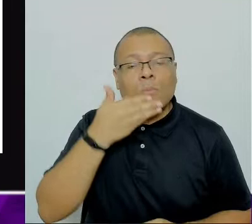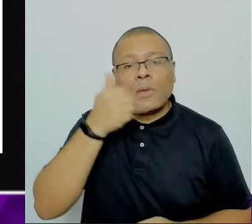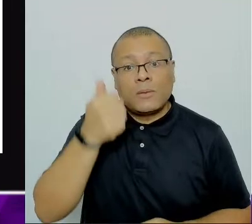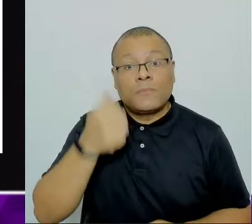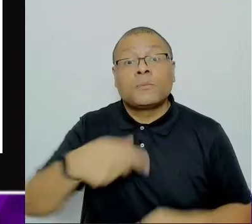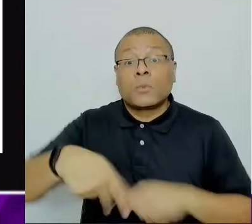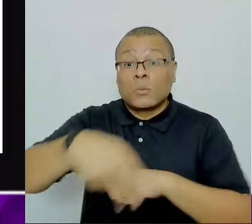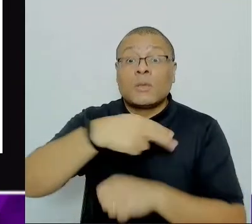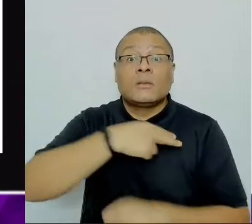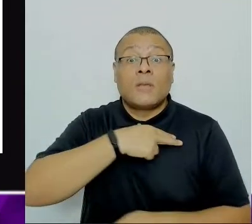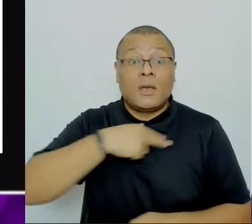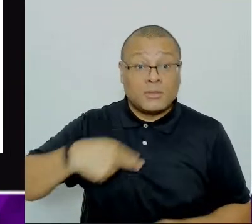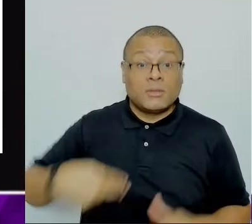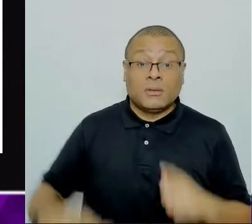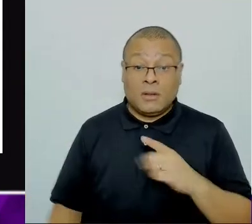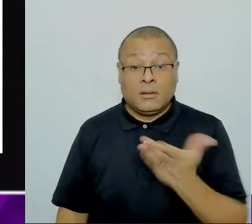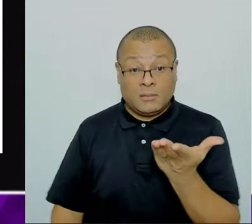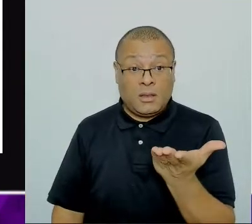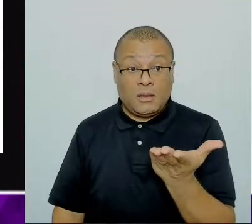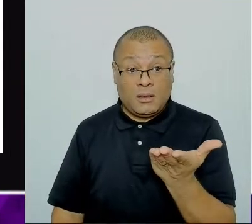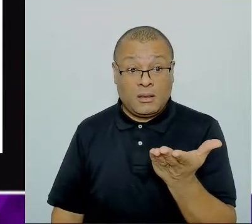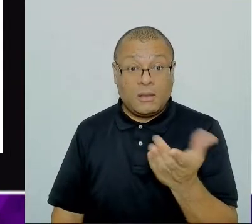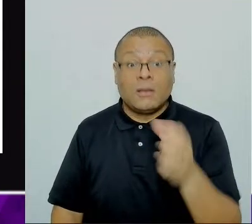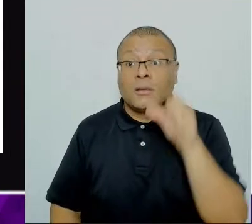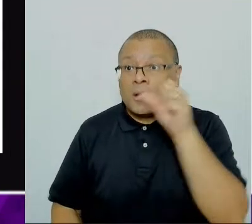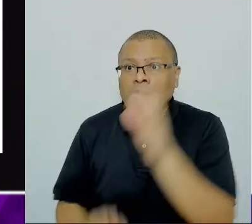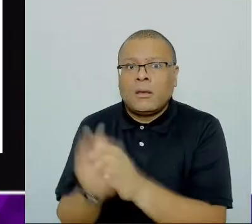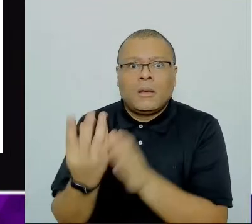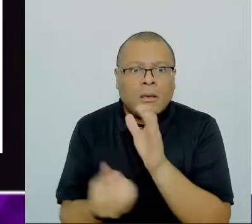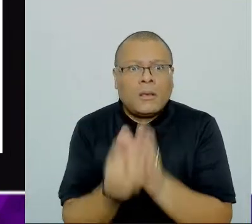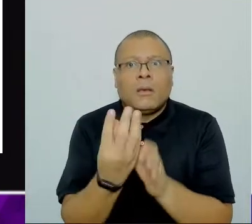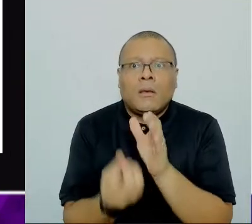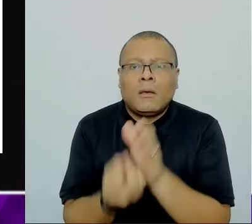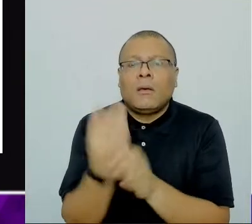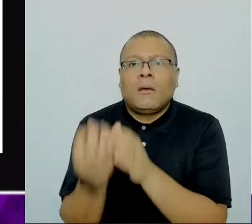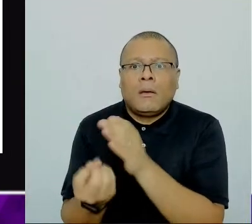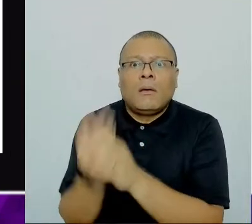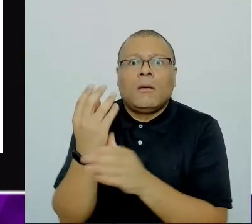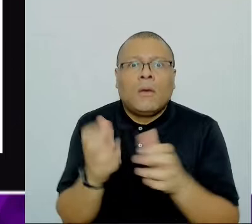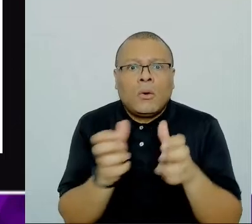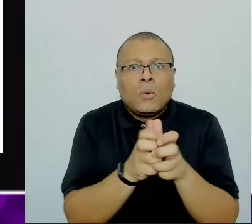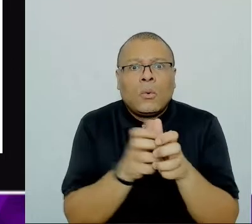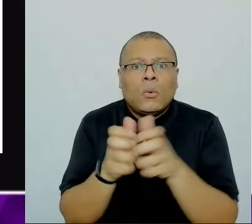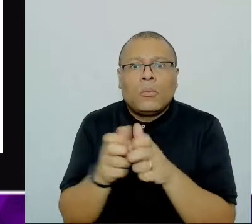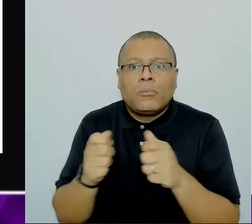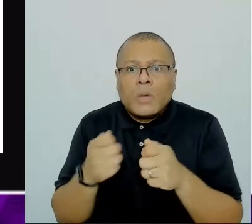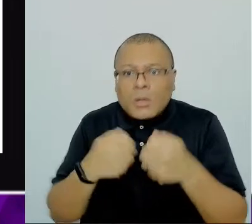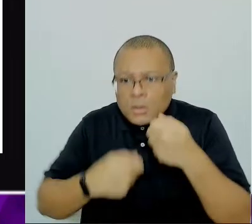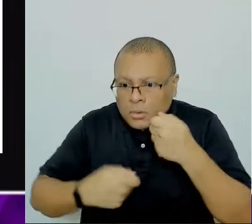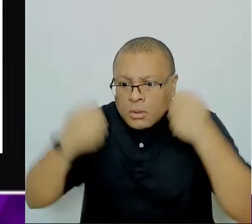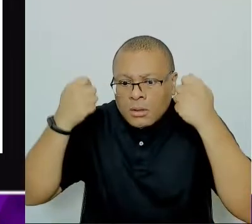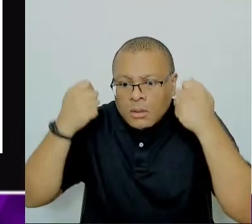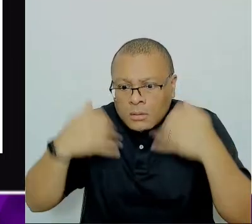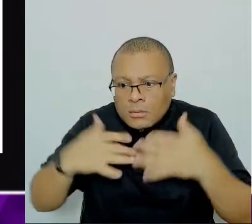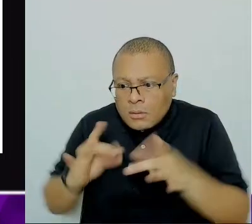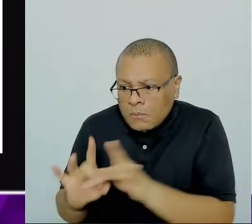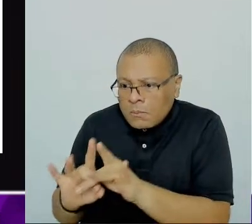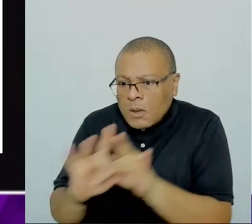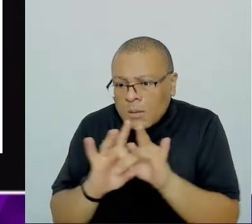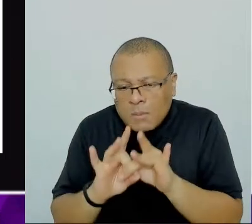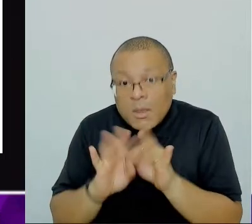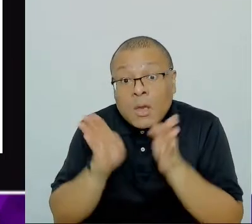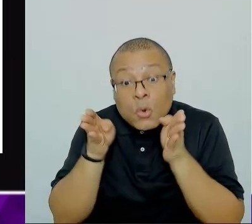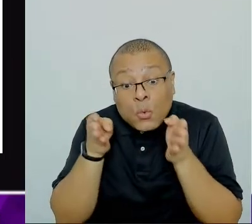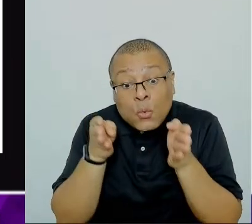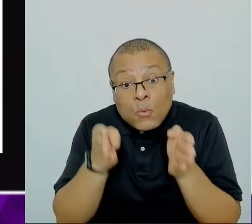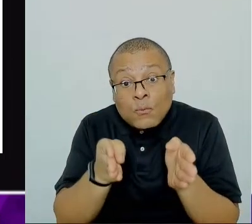acontecido isso, né? Estão sendo criados essa questão de ecossistema, pensando na experiência, pensando